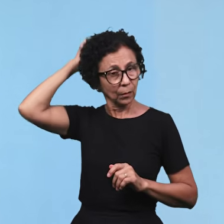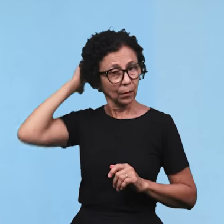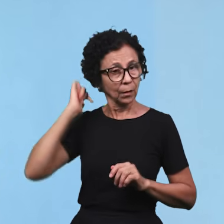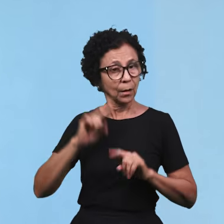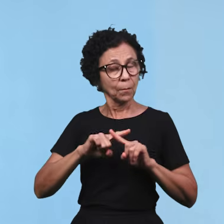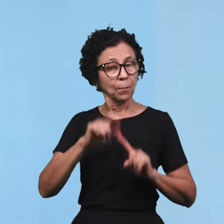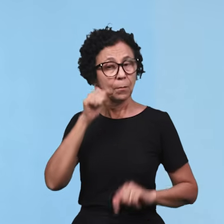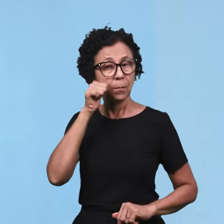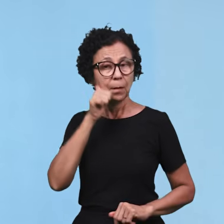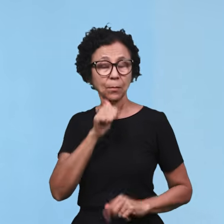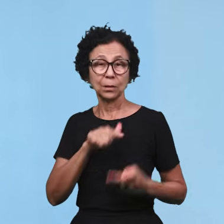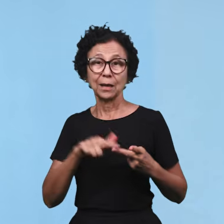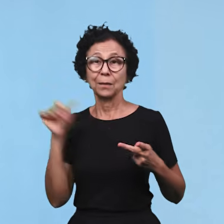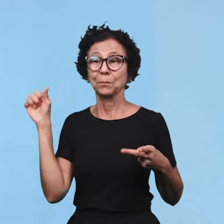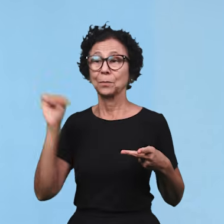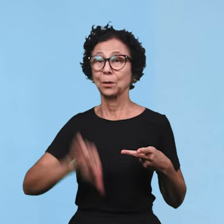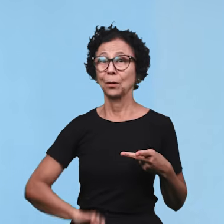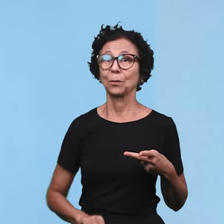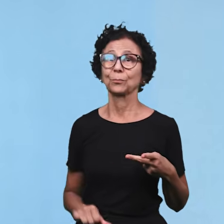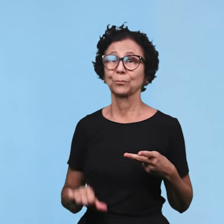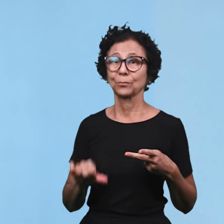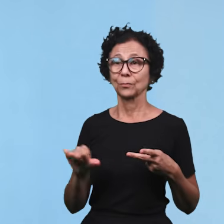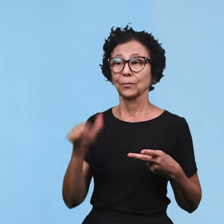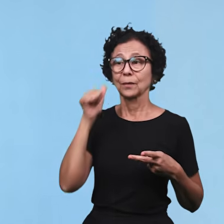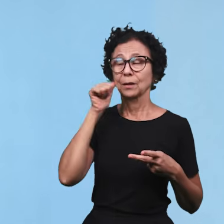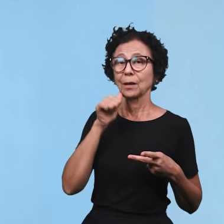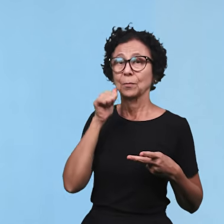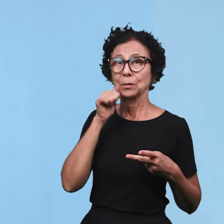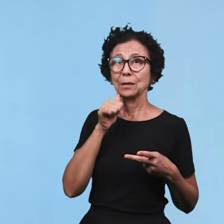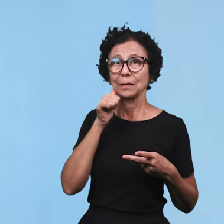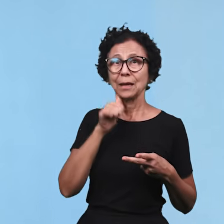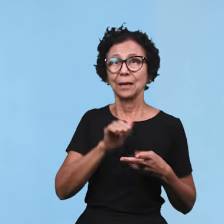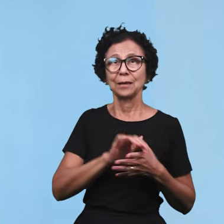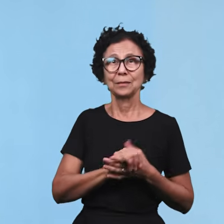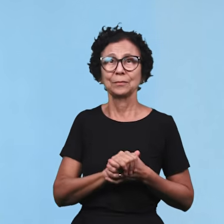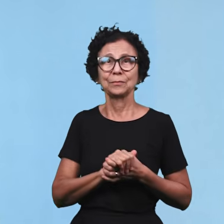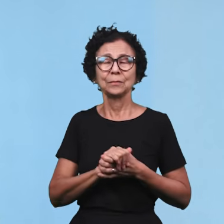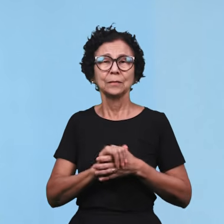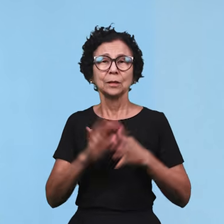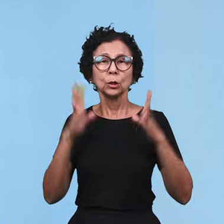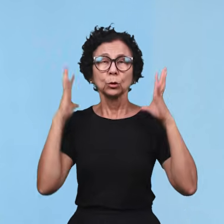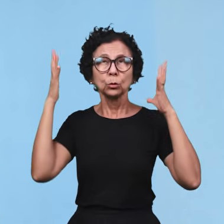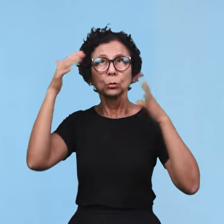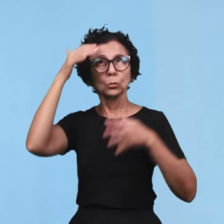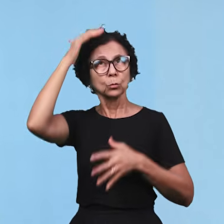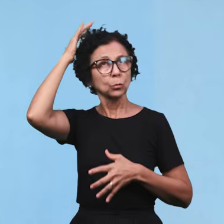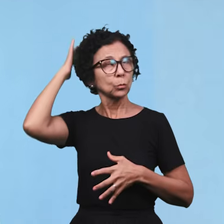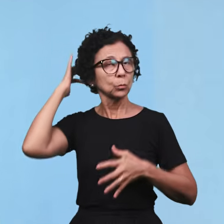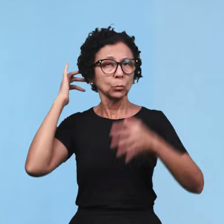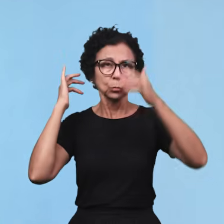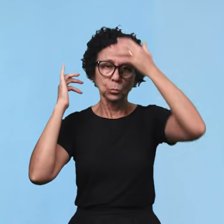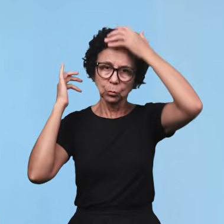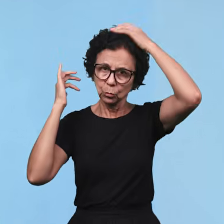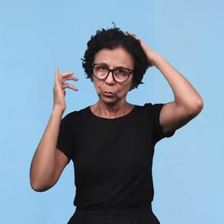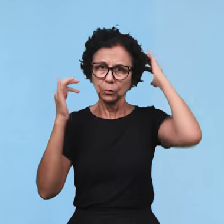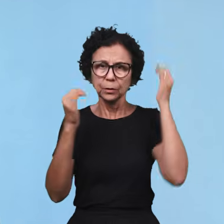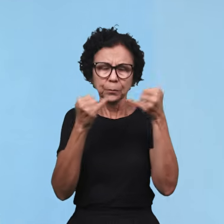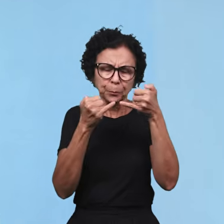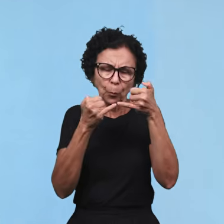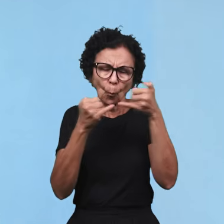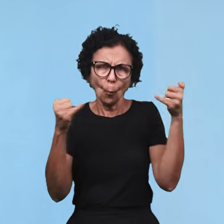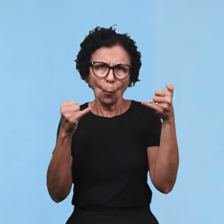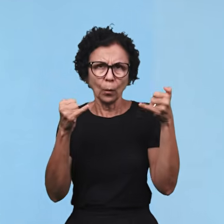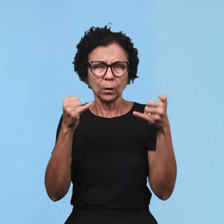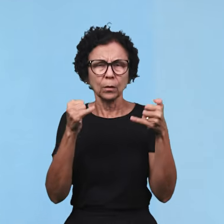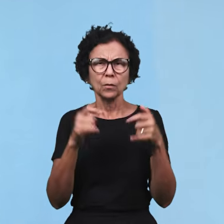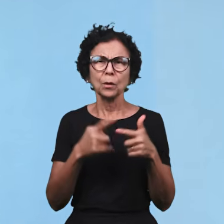eu acredito que ainda é um pouco pior, porque a mulher, o cabelo dela vai afinando como um todo, em toda a região do topo da cabeça. E por